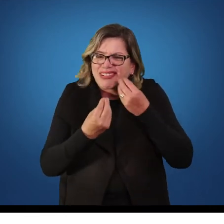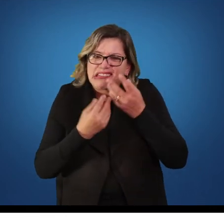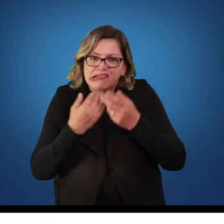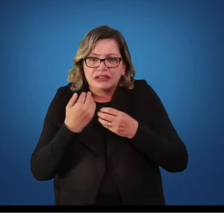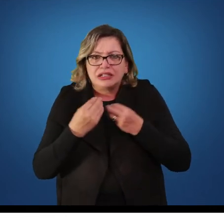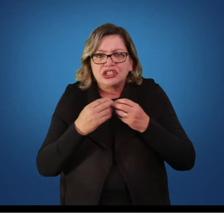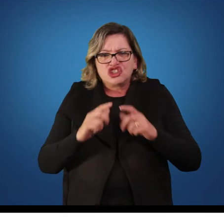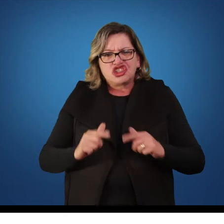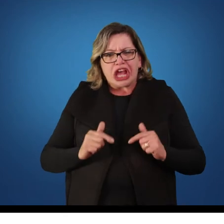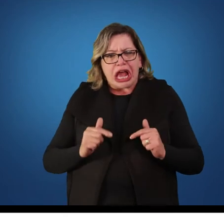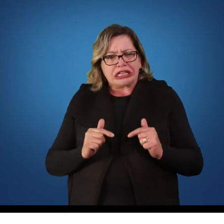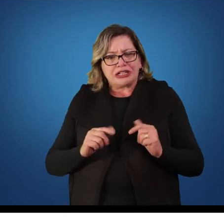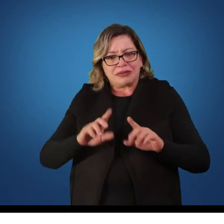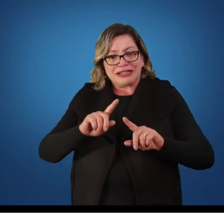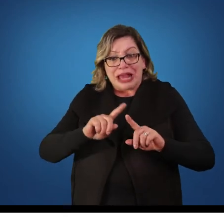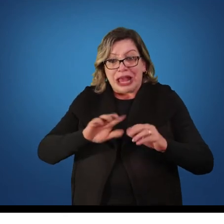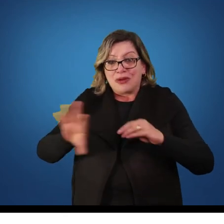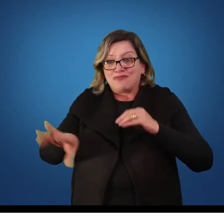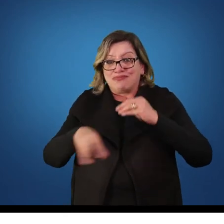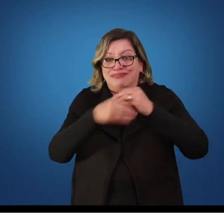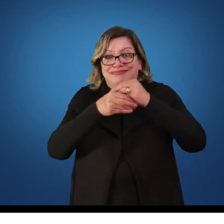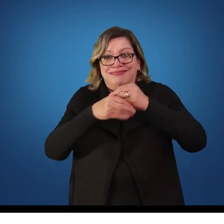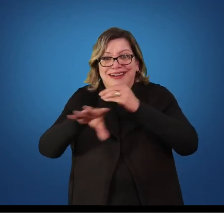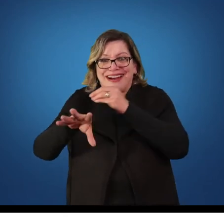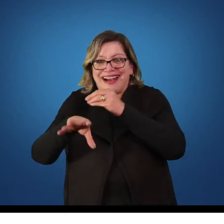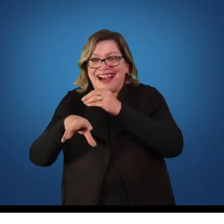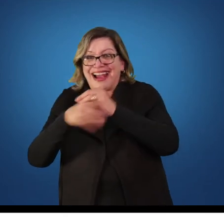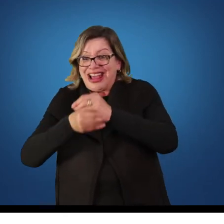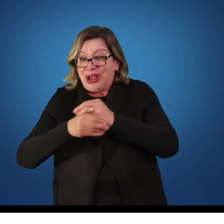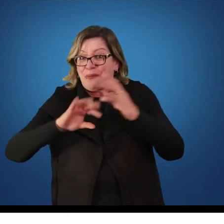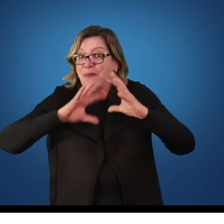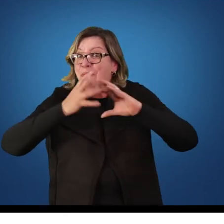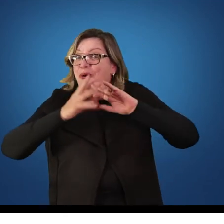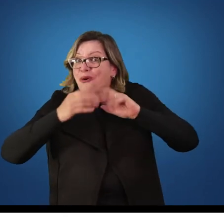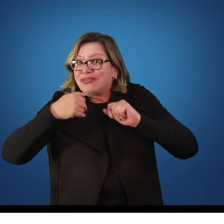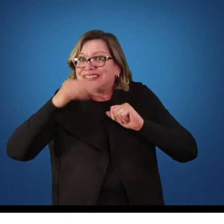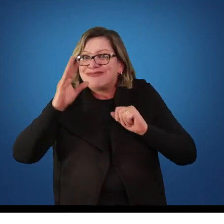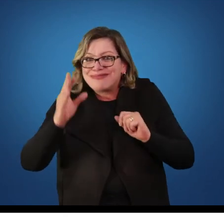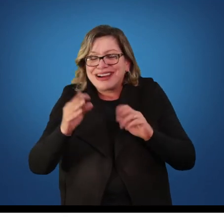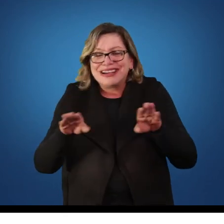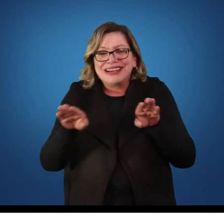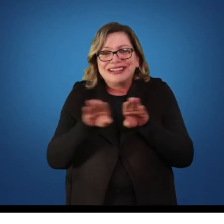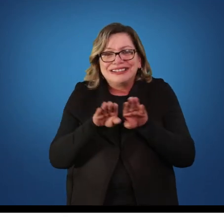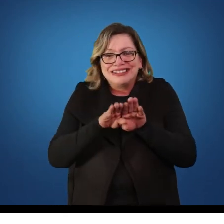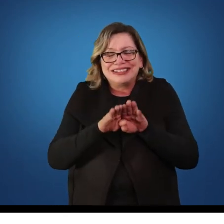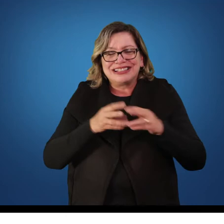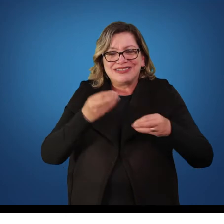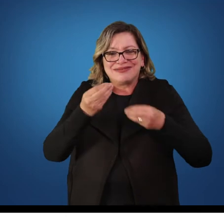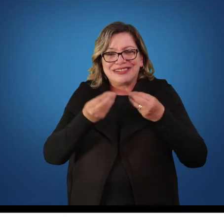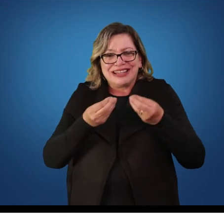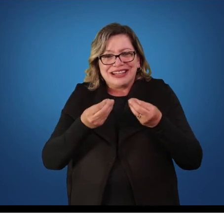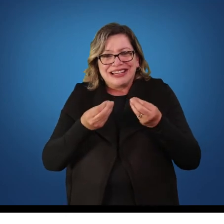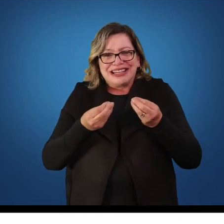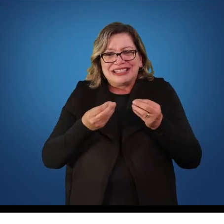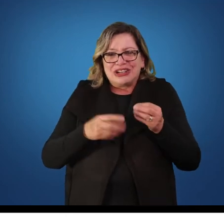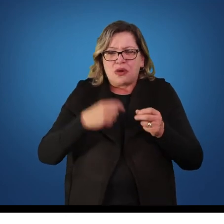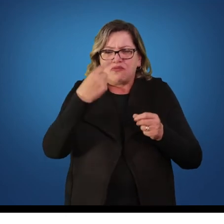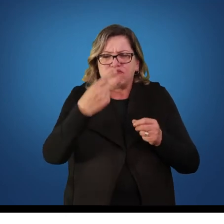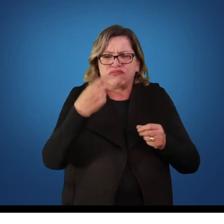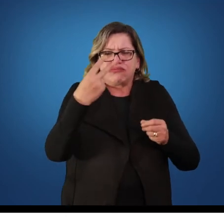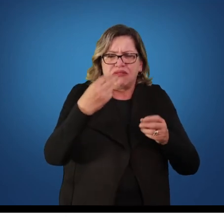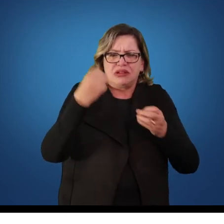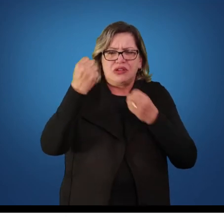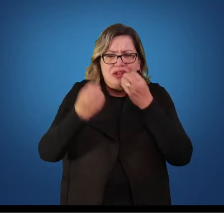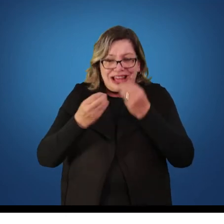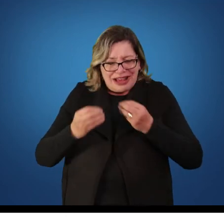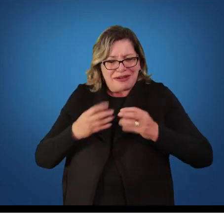depois que foi acrescido acrescentando mais bolas e colocando a questão da contagem não